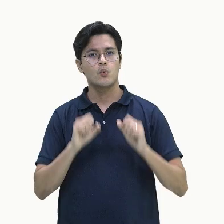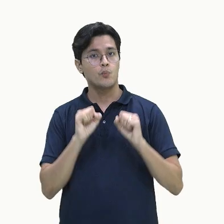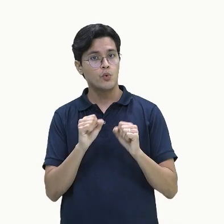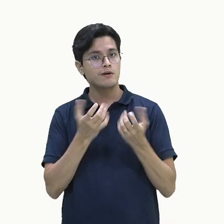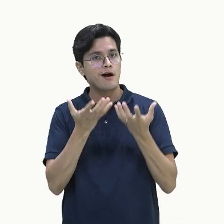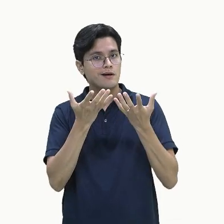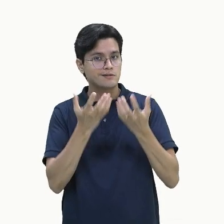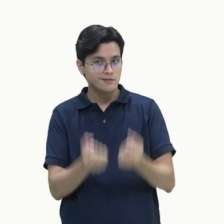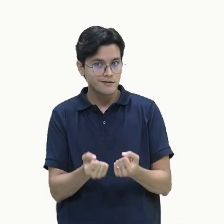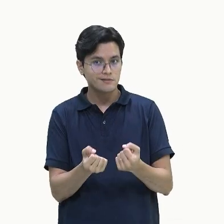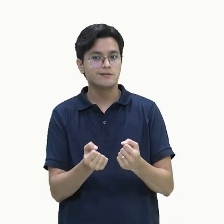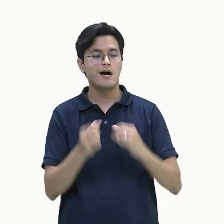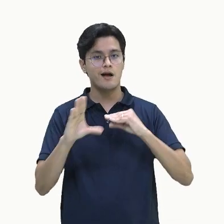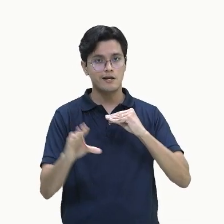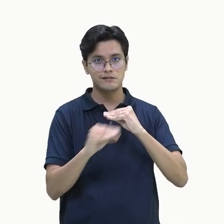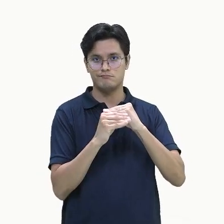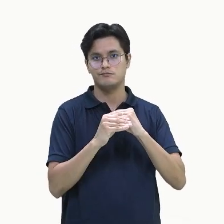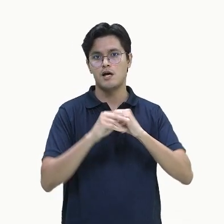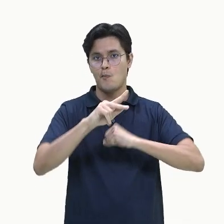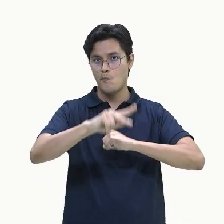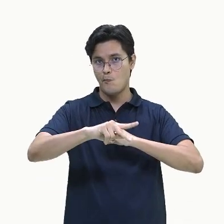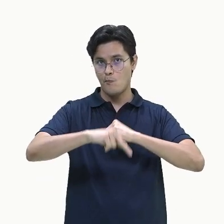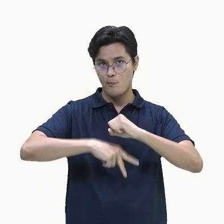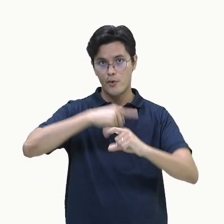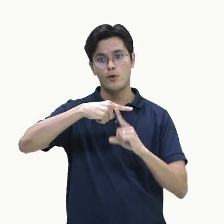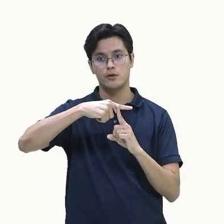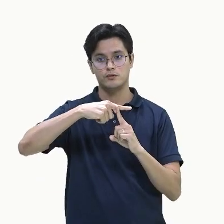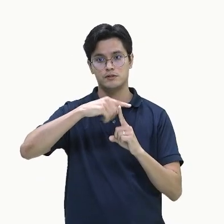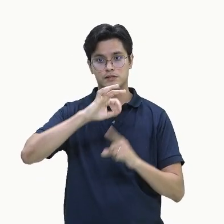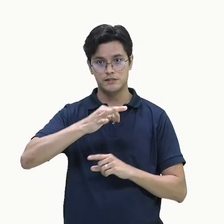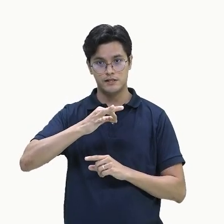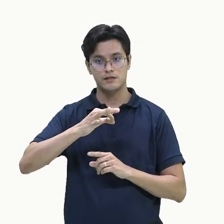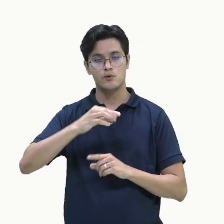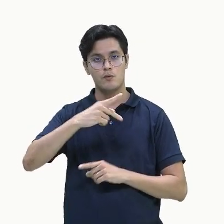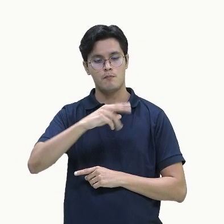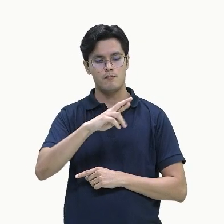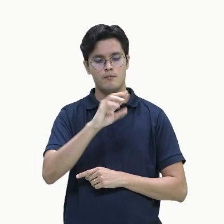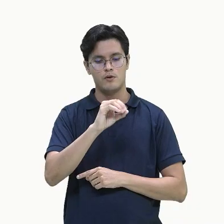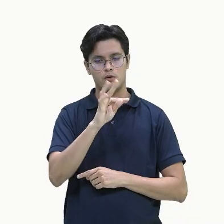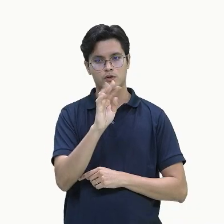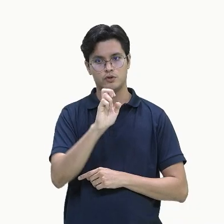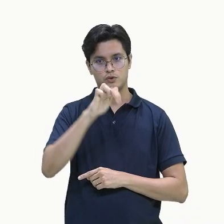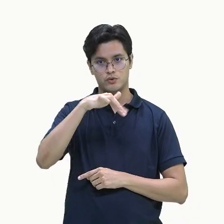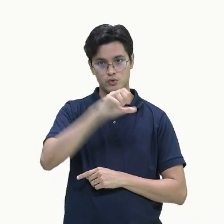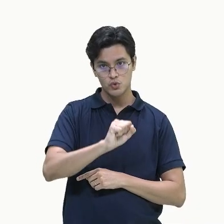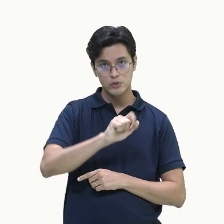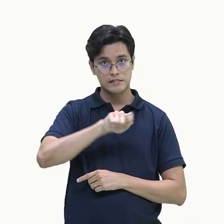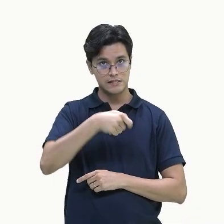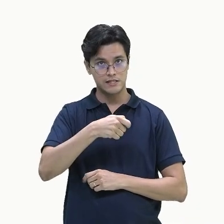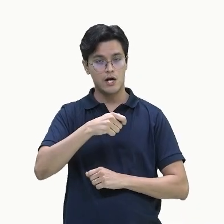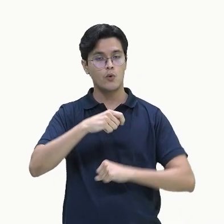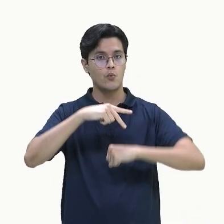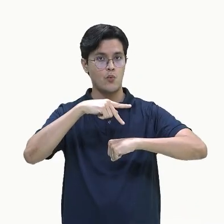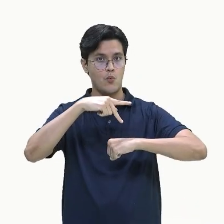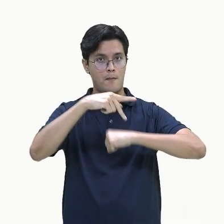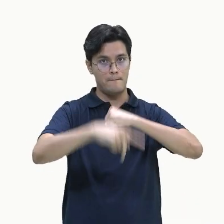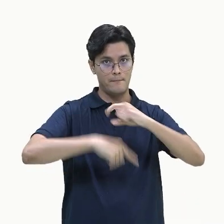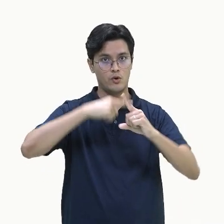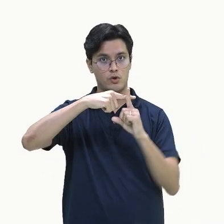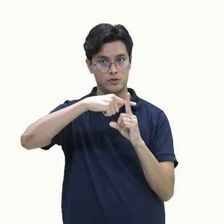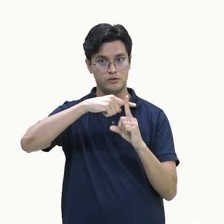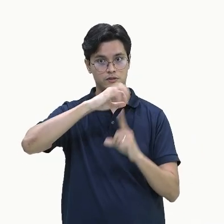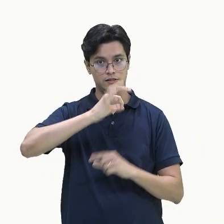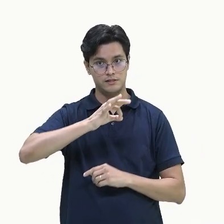aceitar prótons, tá? Então ela aceitou, como a gente falou, próton. Para resumir